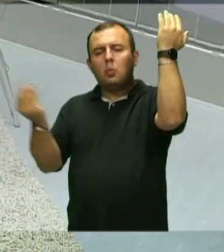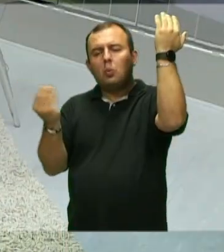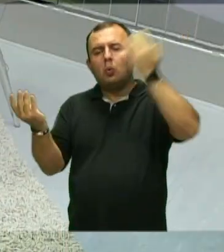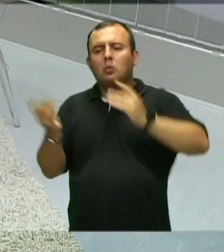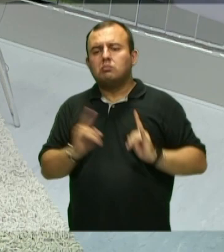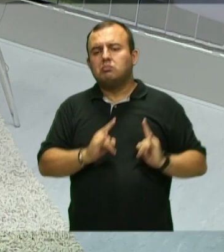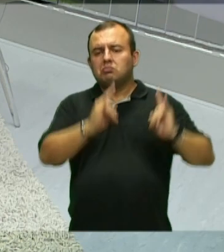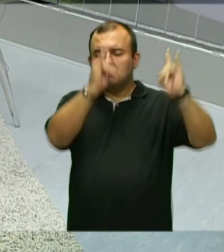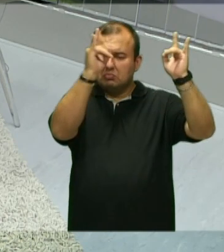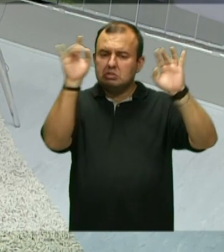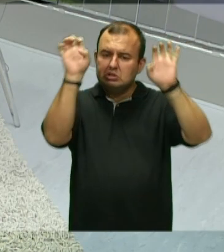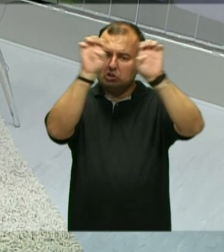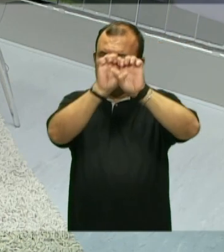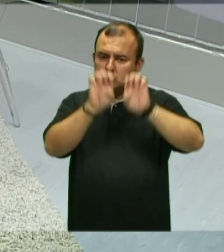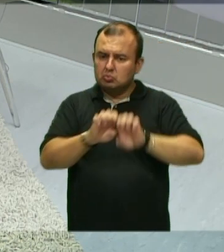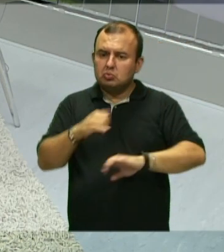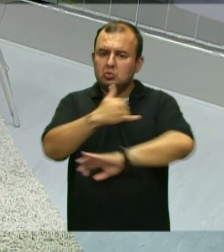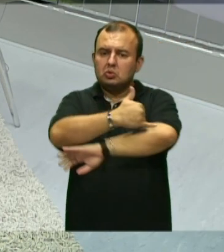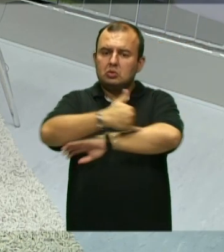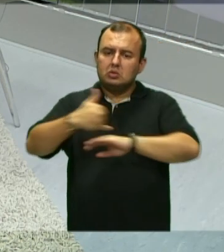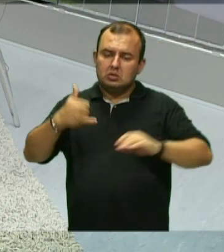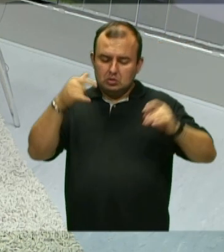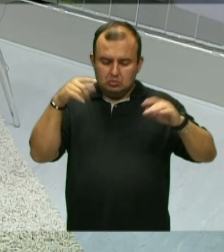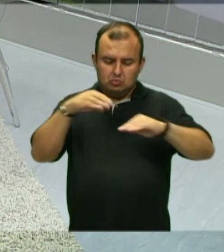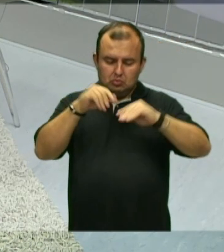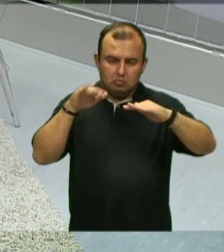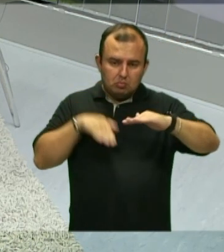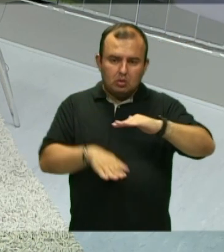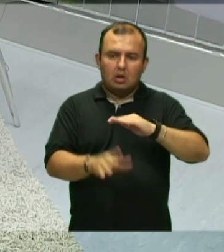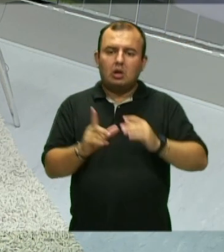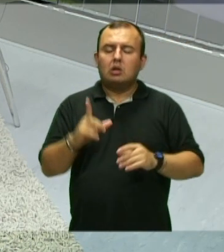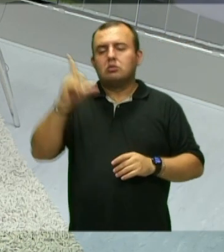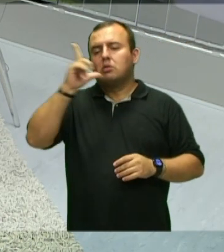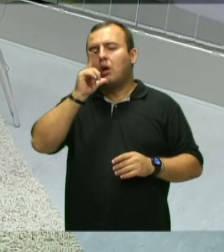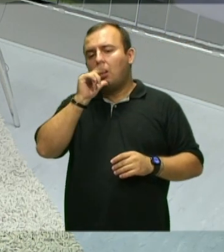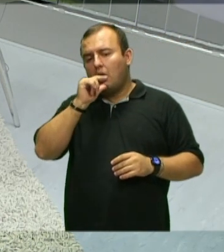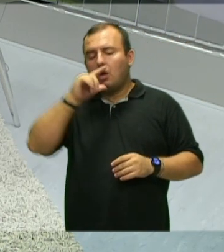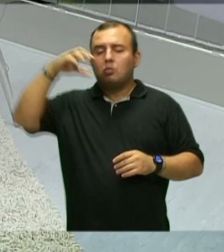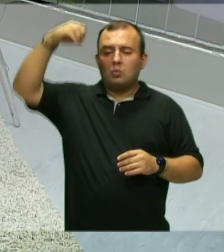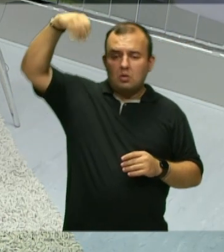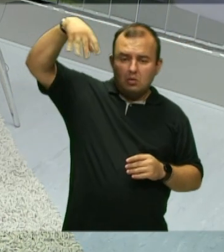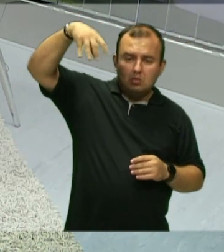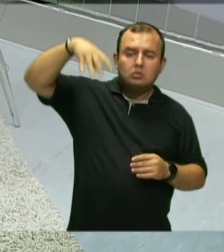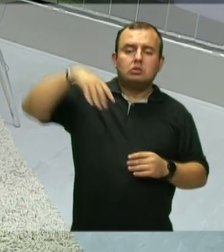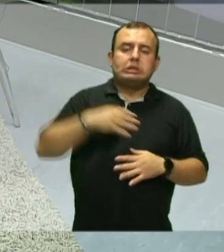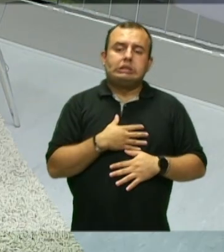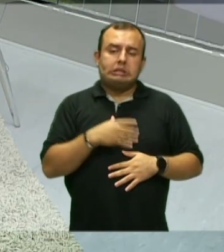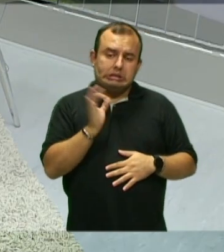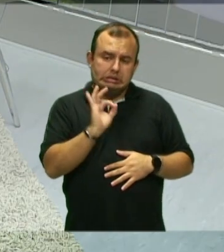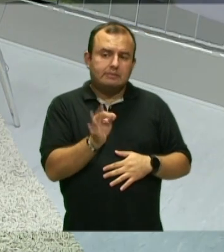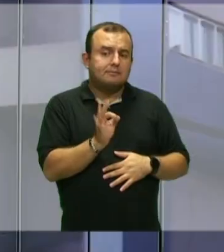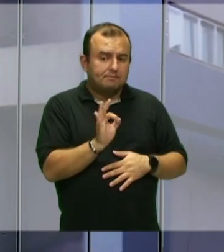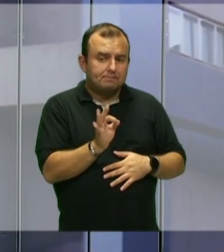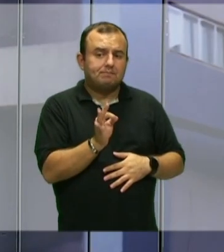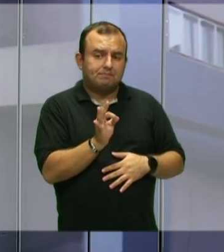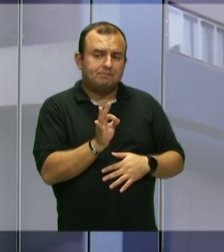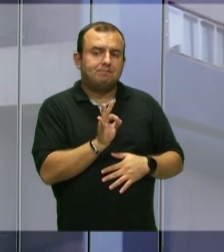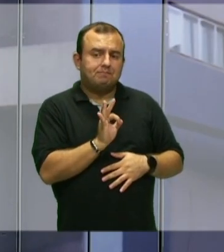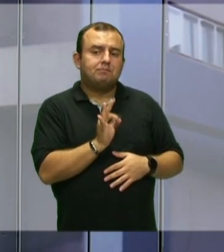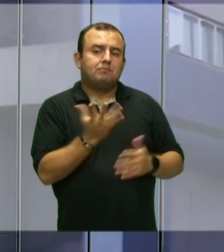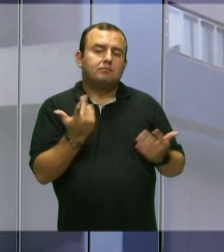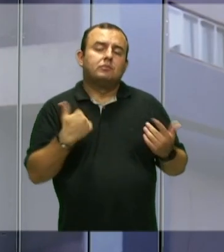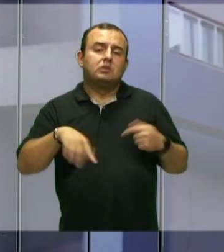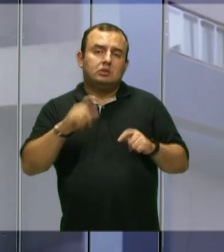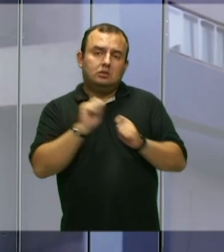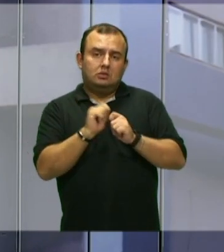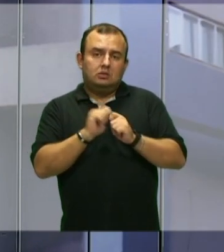tem ali a infraestrutura, né? Porque precisa por baixo da terra ter o saneamento, ter a luz, ter a água. É justamente nesse sentido, né, que foram